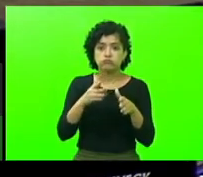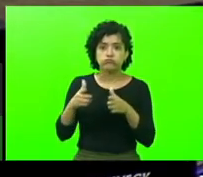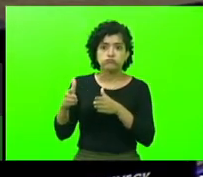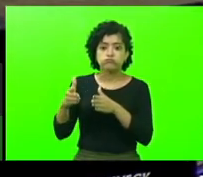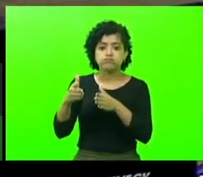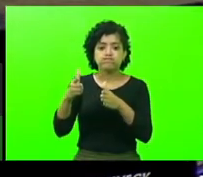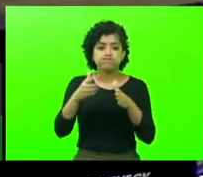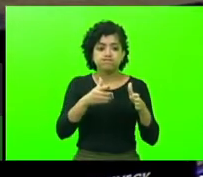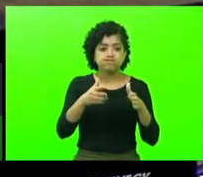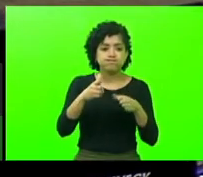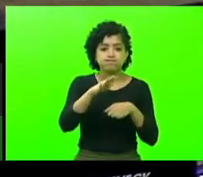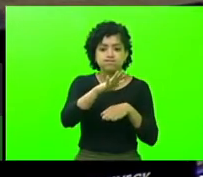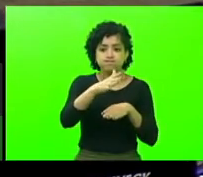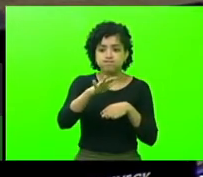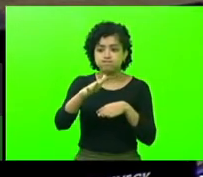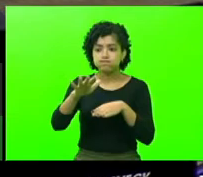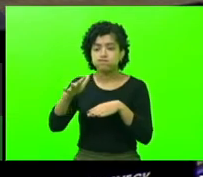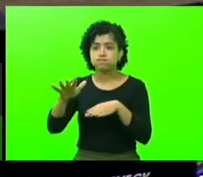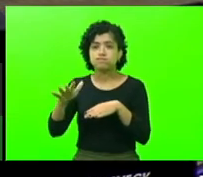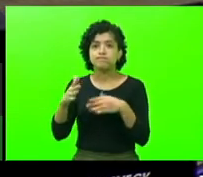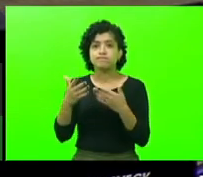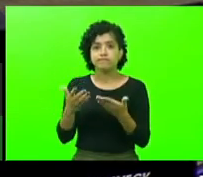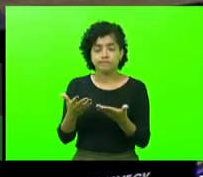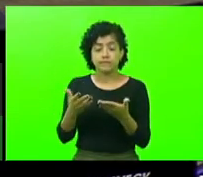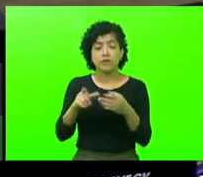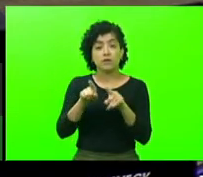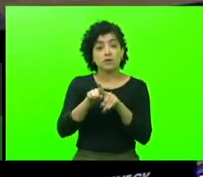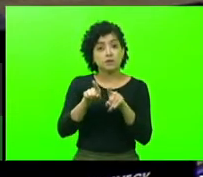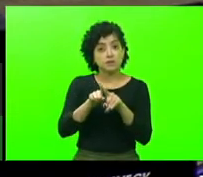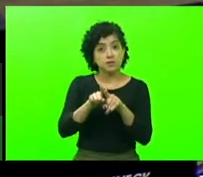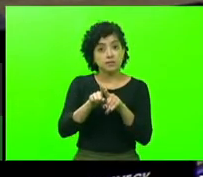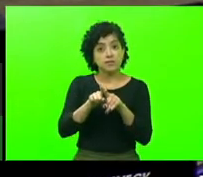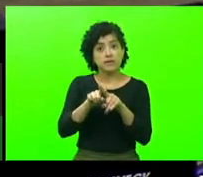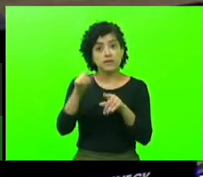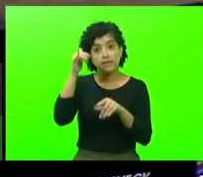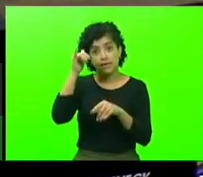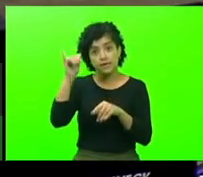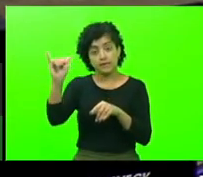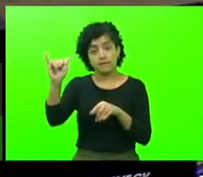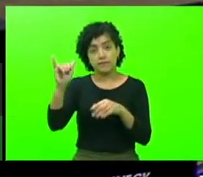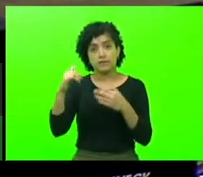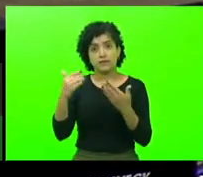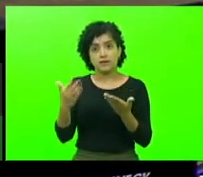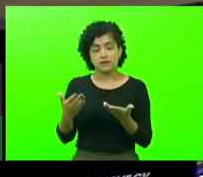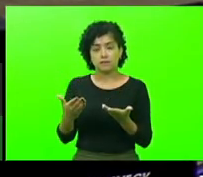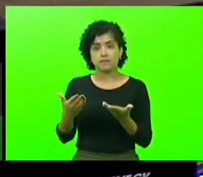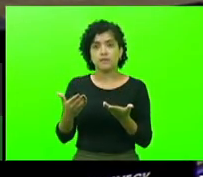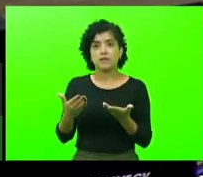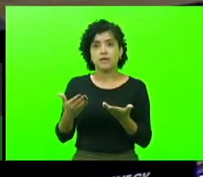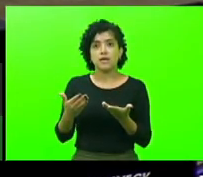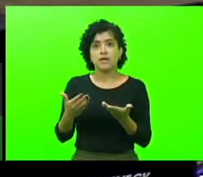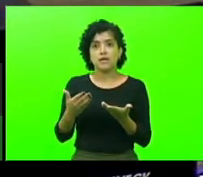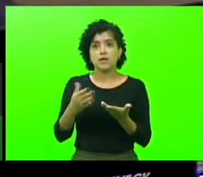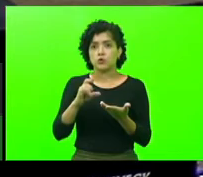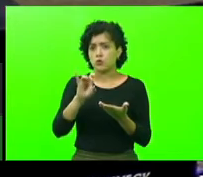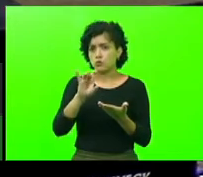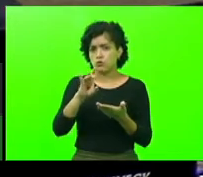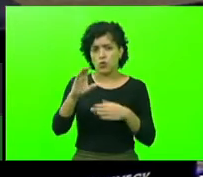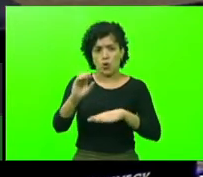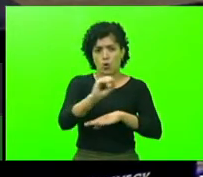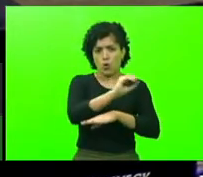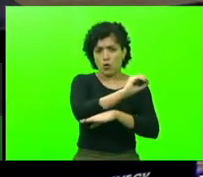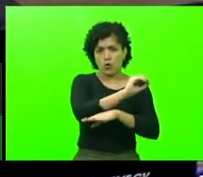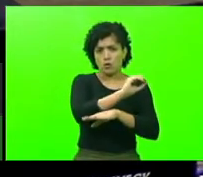dos rios, dos riachos, e também evitar, que não é só no oeste que acontece